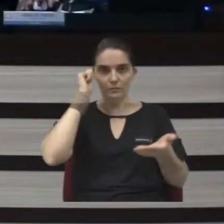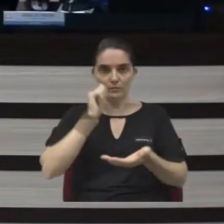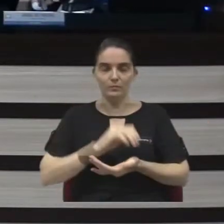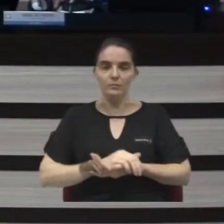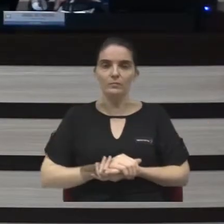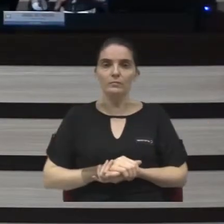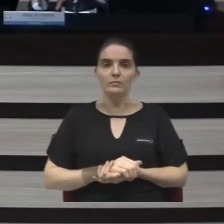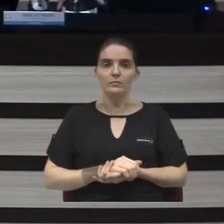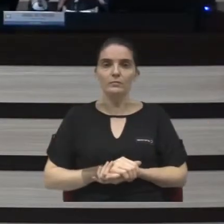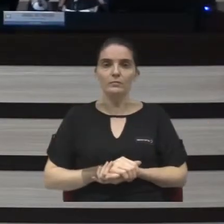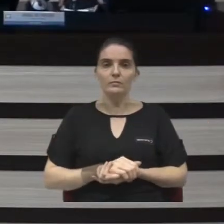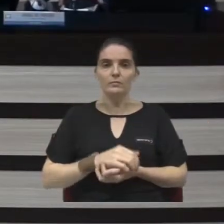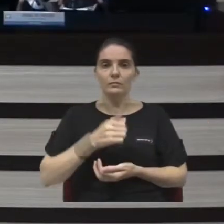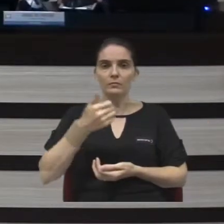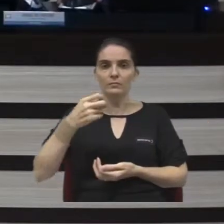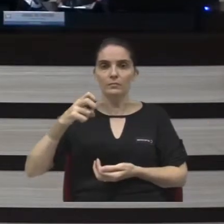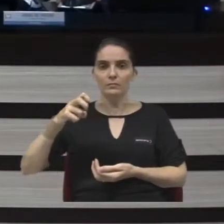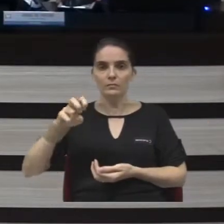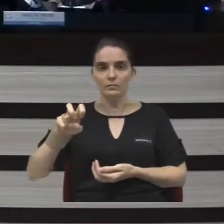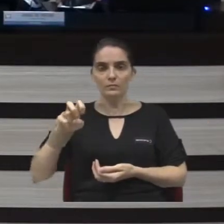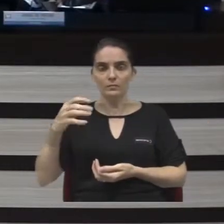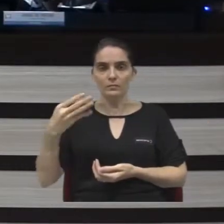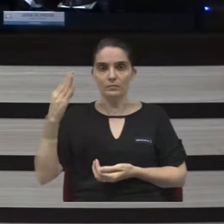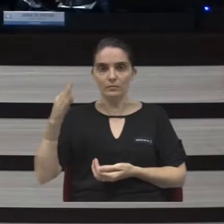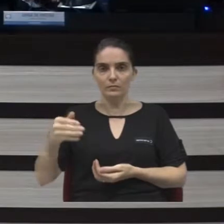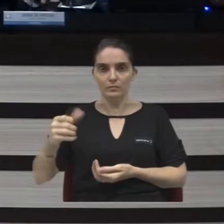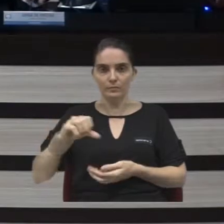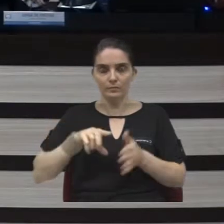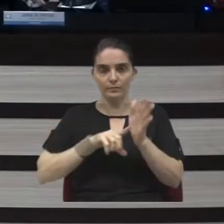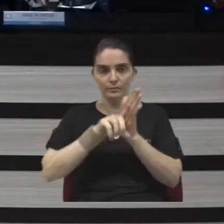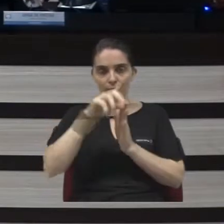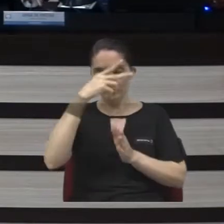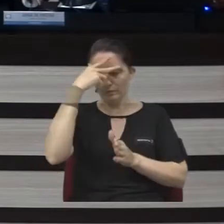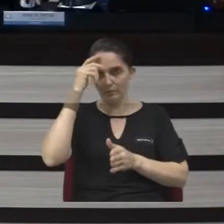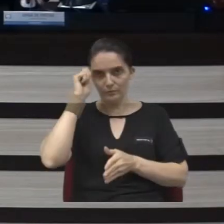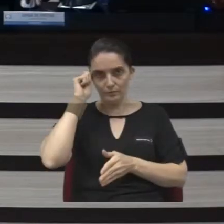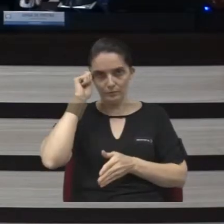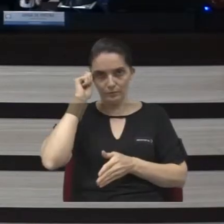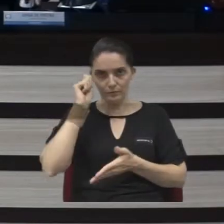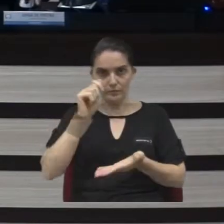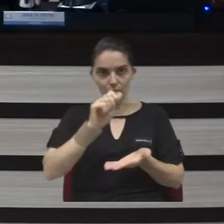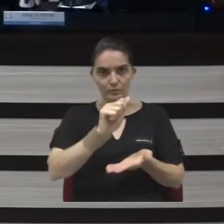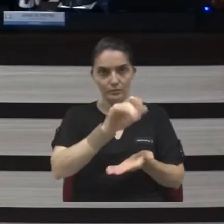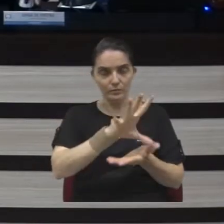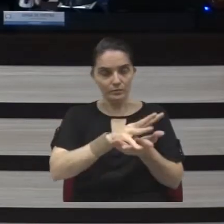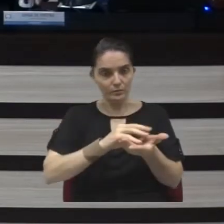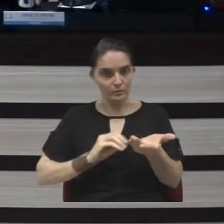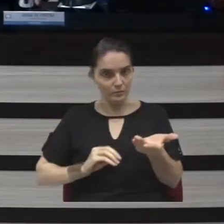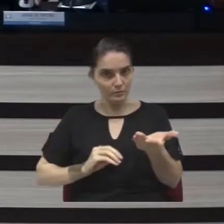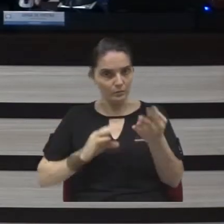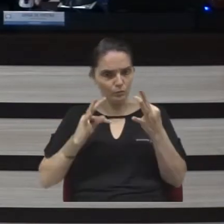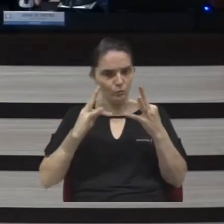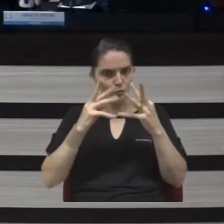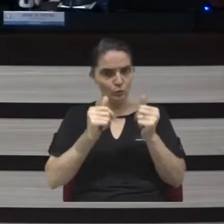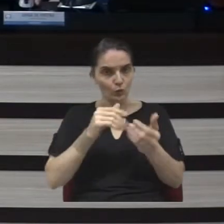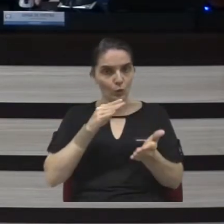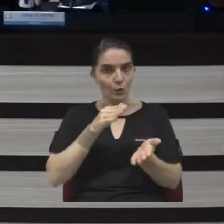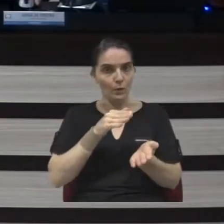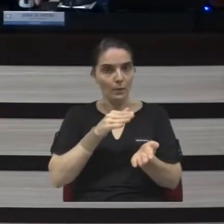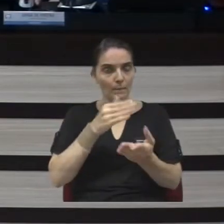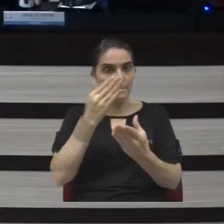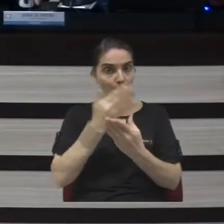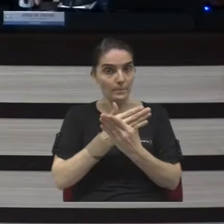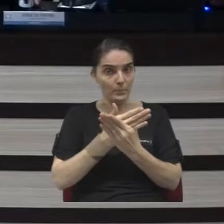Requerimento 154/2019 requer informações e cópias integral de processos administrativos